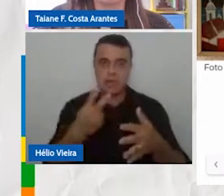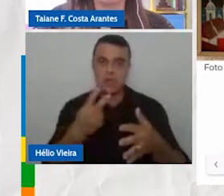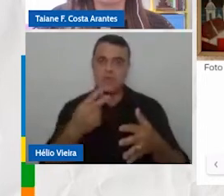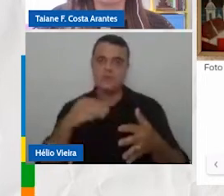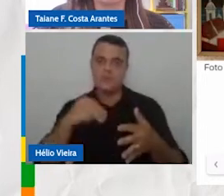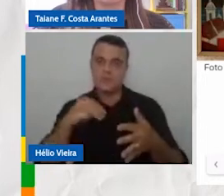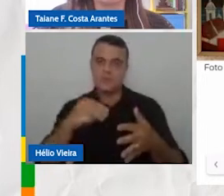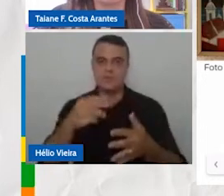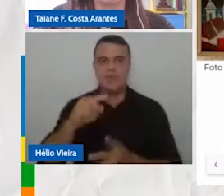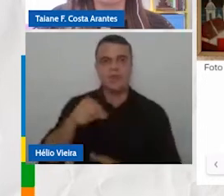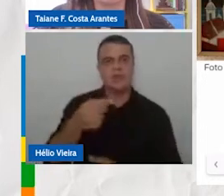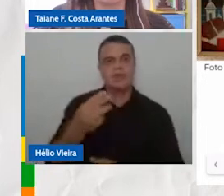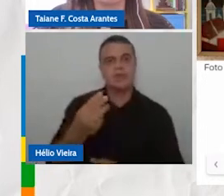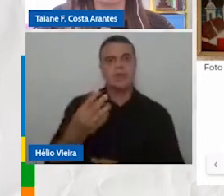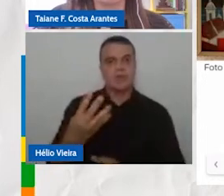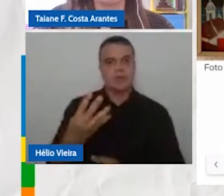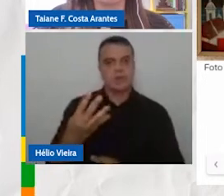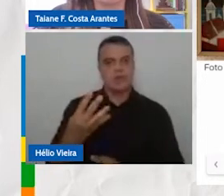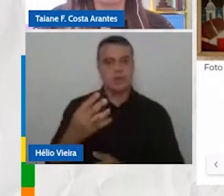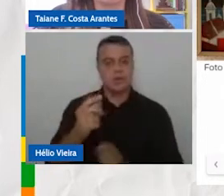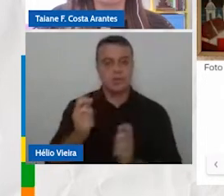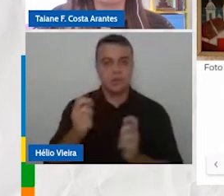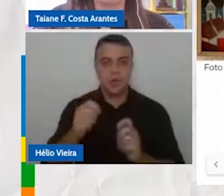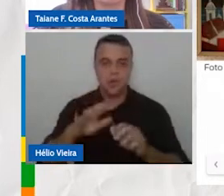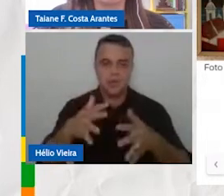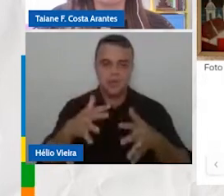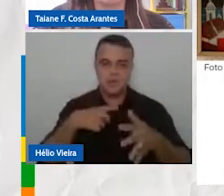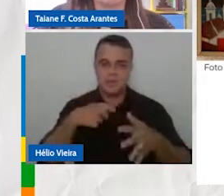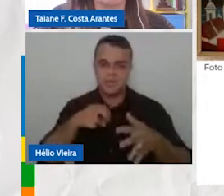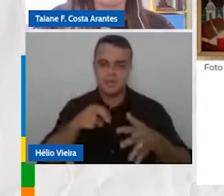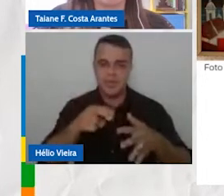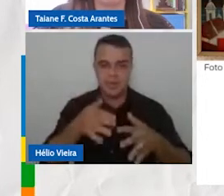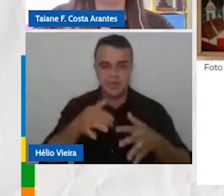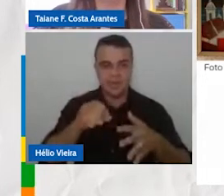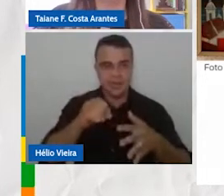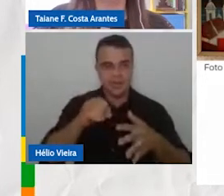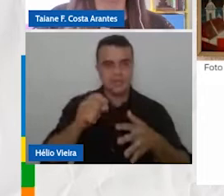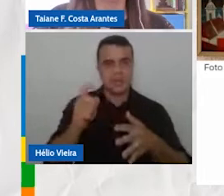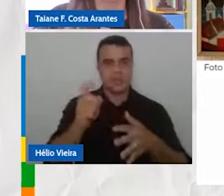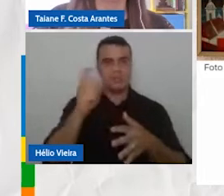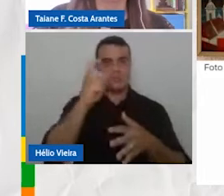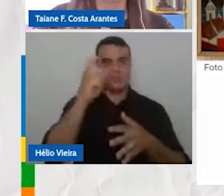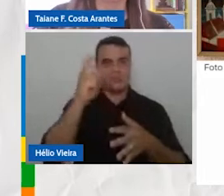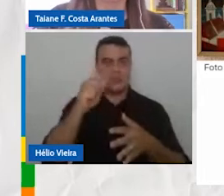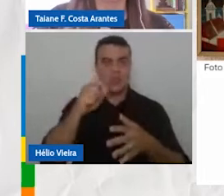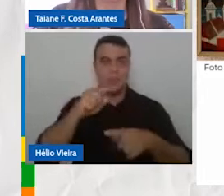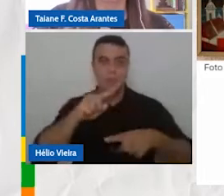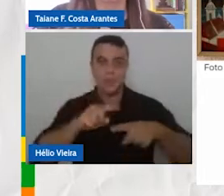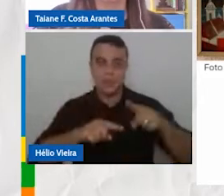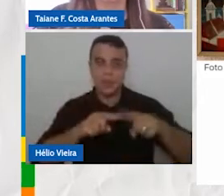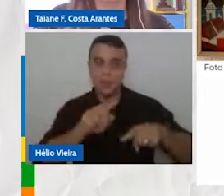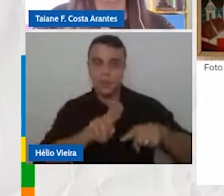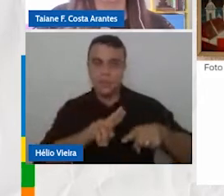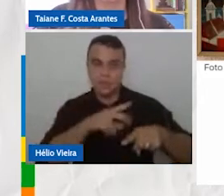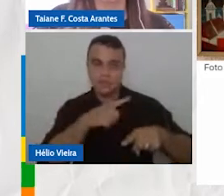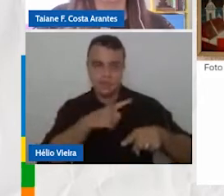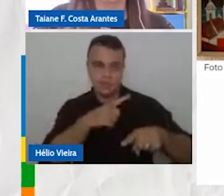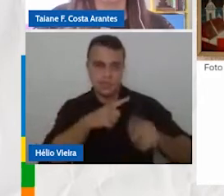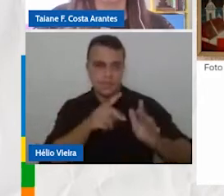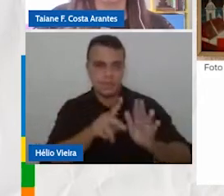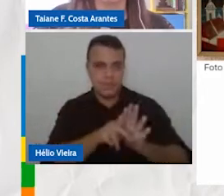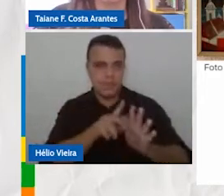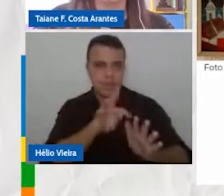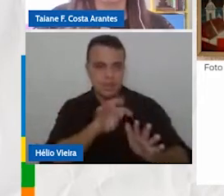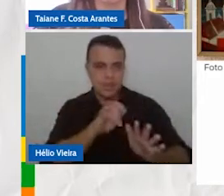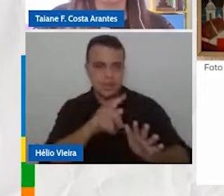e 34 centímetros, ou aproximadamente 10 passos de altura. Os materiais utilizados são têmpera